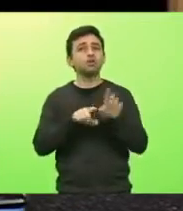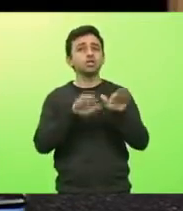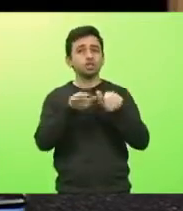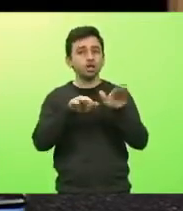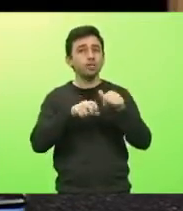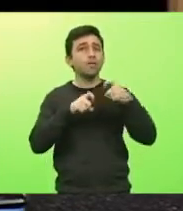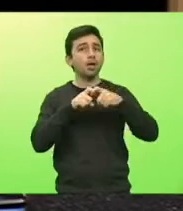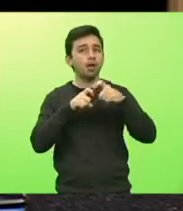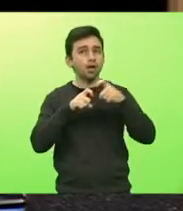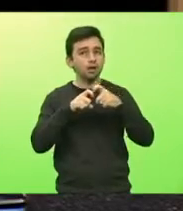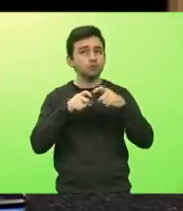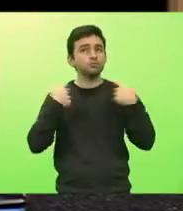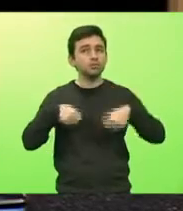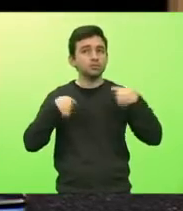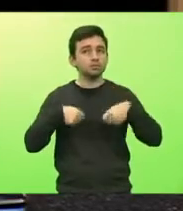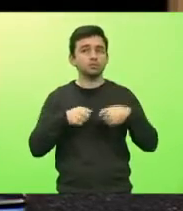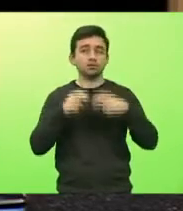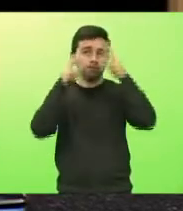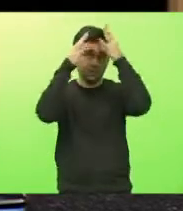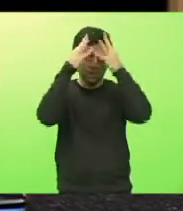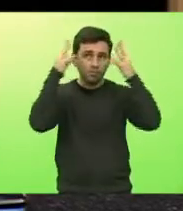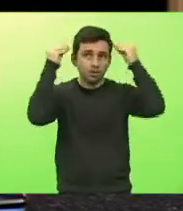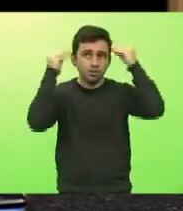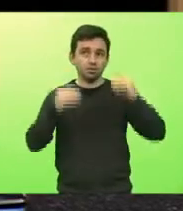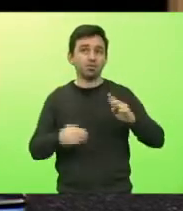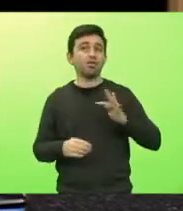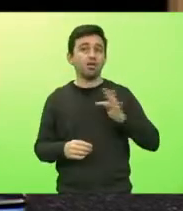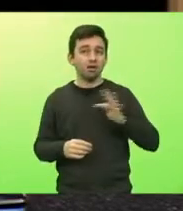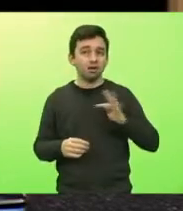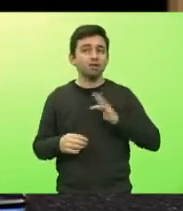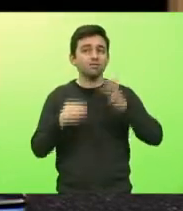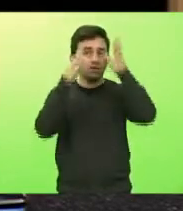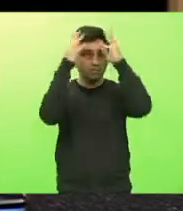médicos, enfermeiros, técnicos de enfermagem